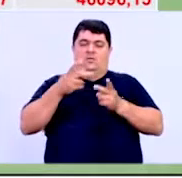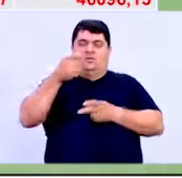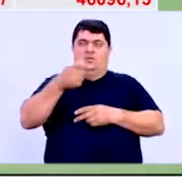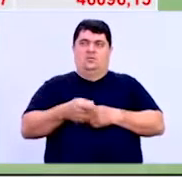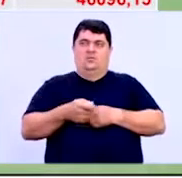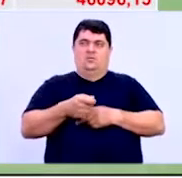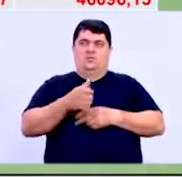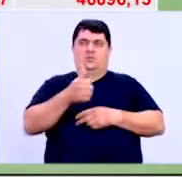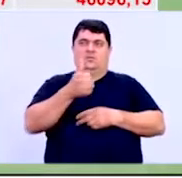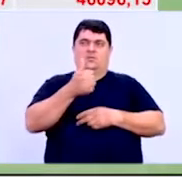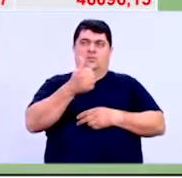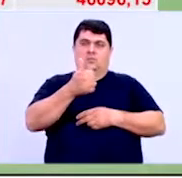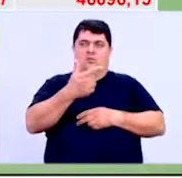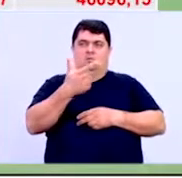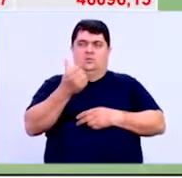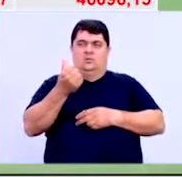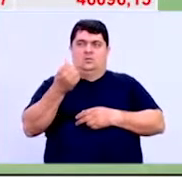dá